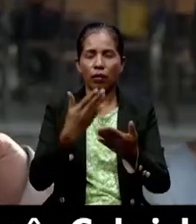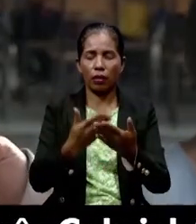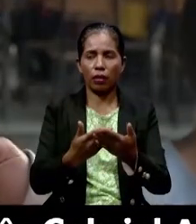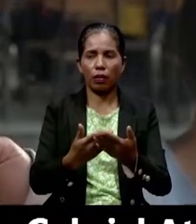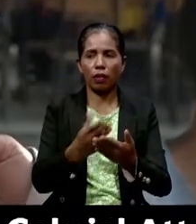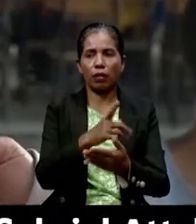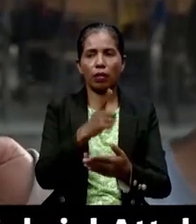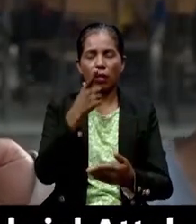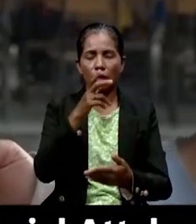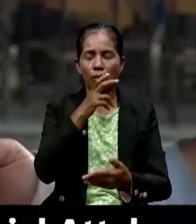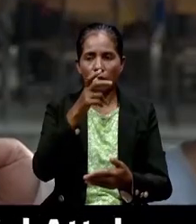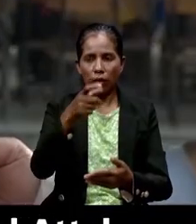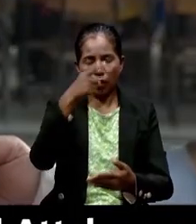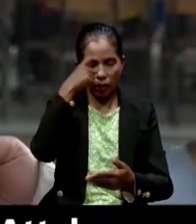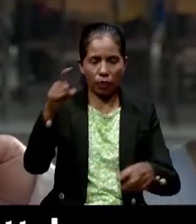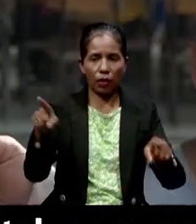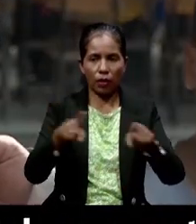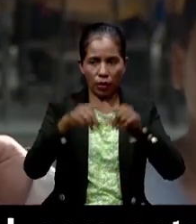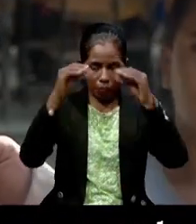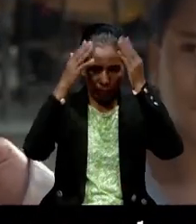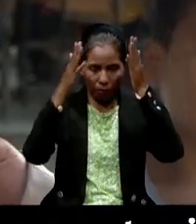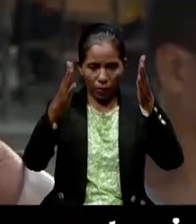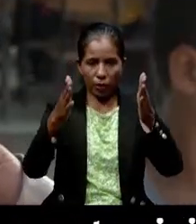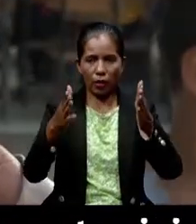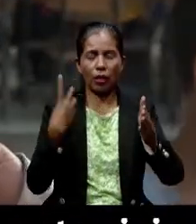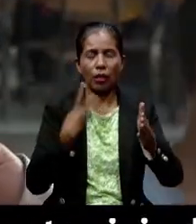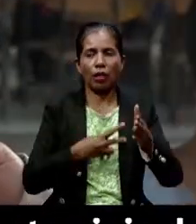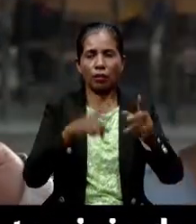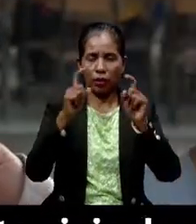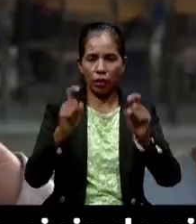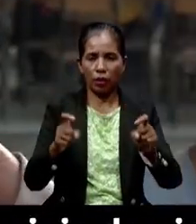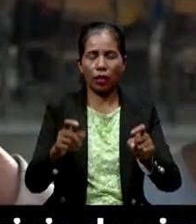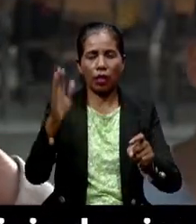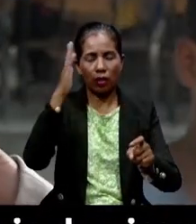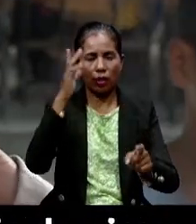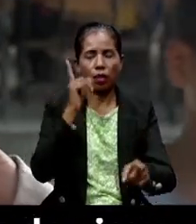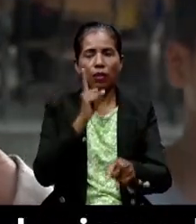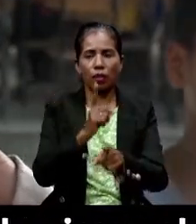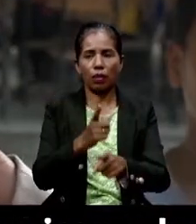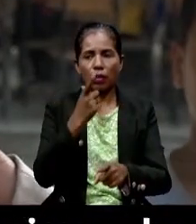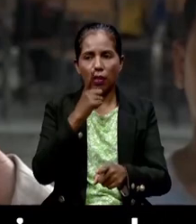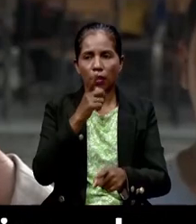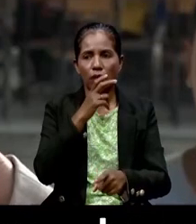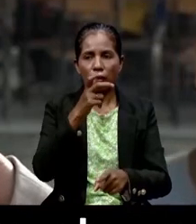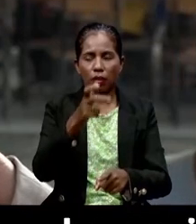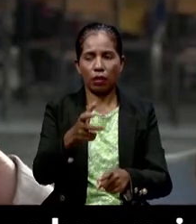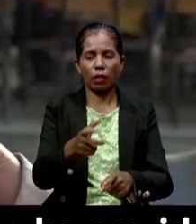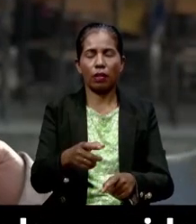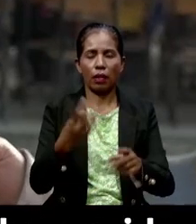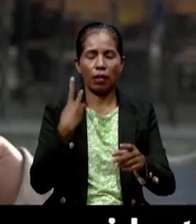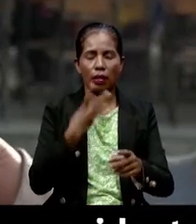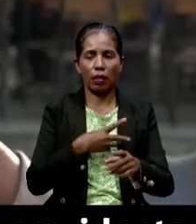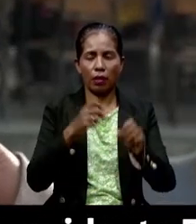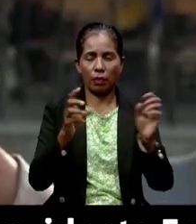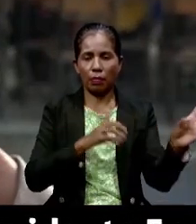a língua portuguesa, também né, são menores, ame tem que conhecer de dia a língua portuguesa, até no né, ame